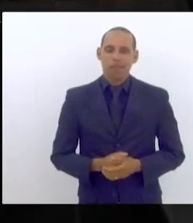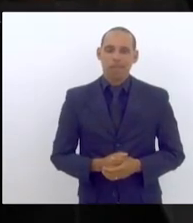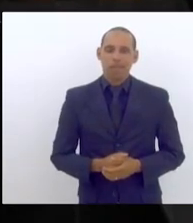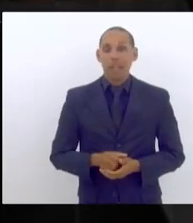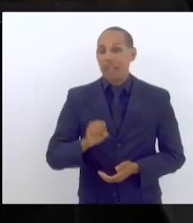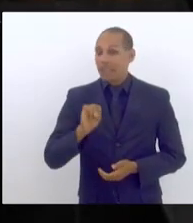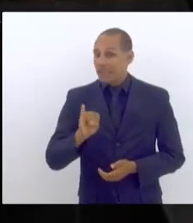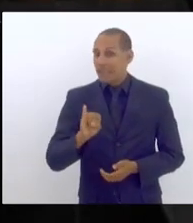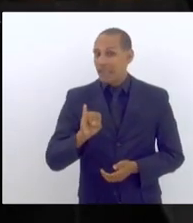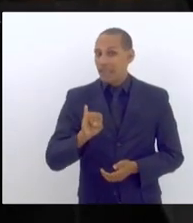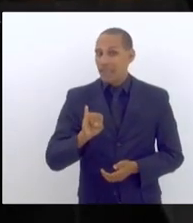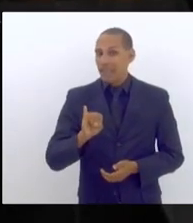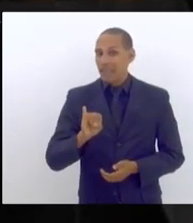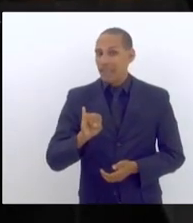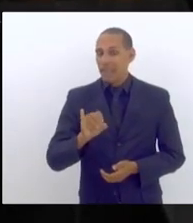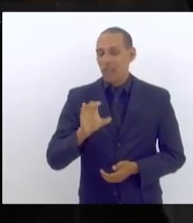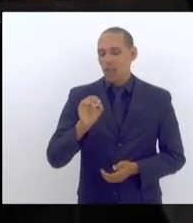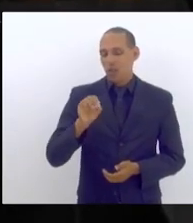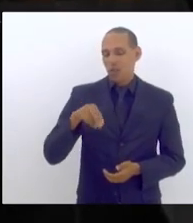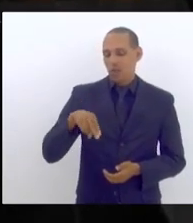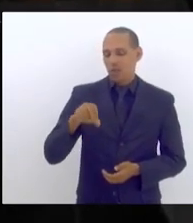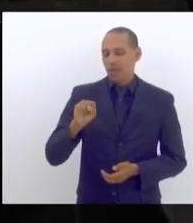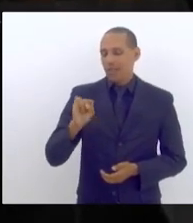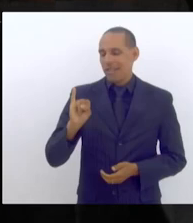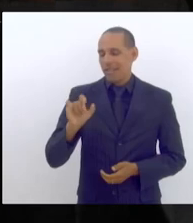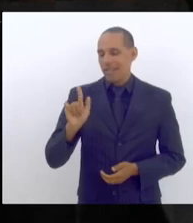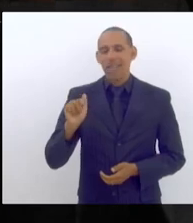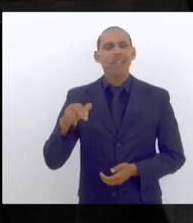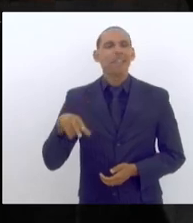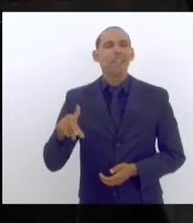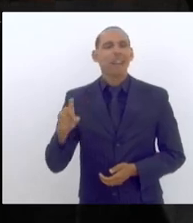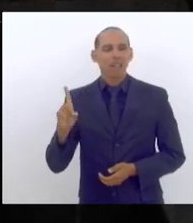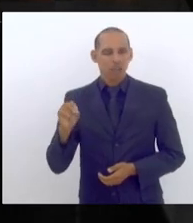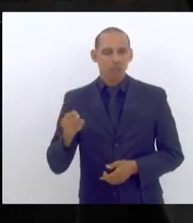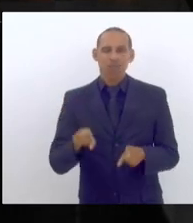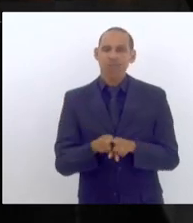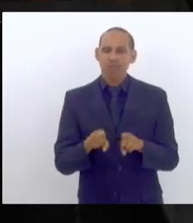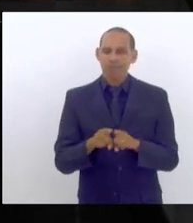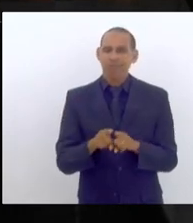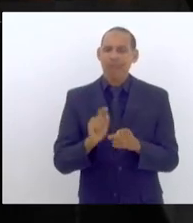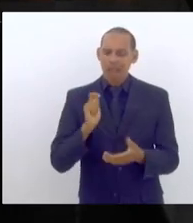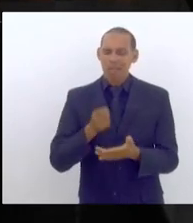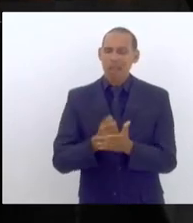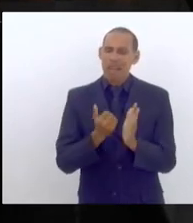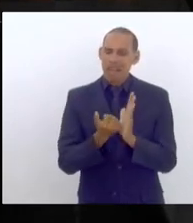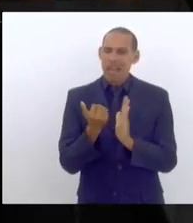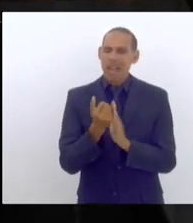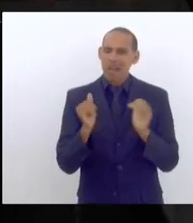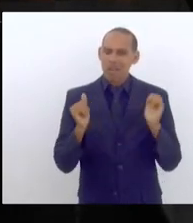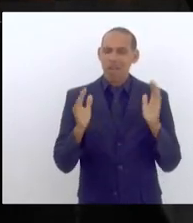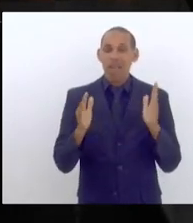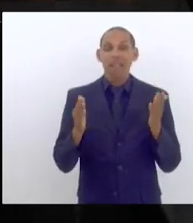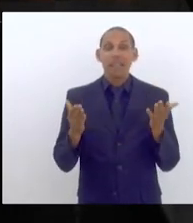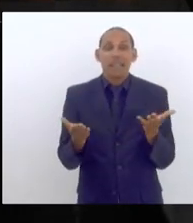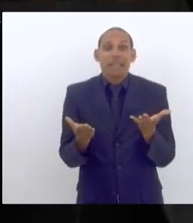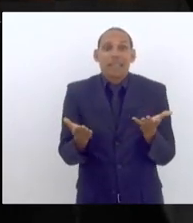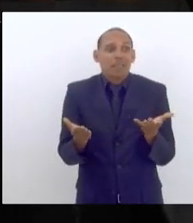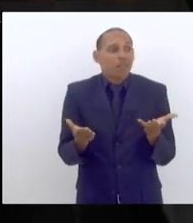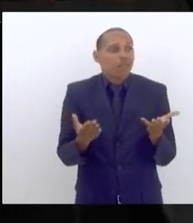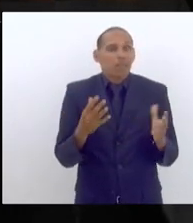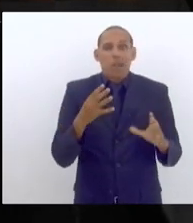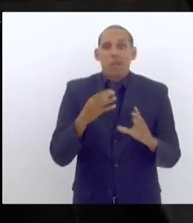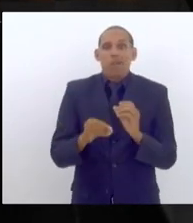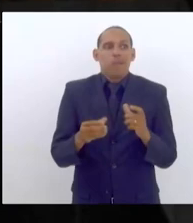Se tirar um consignado, também vai pagar mais caro. Então, para onde correr,